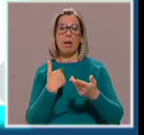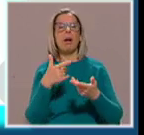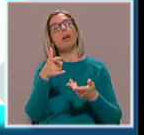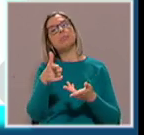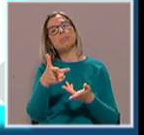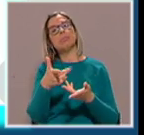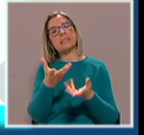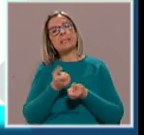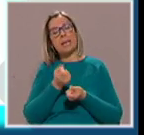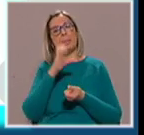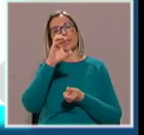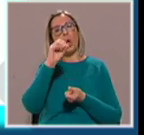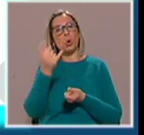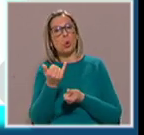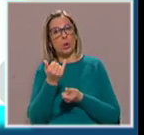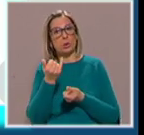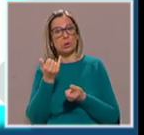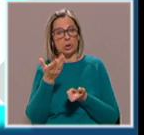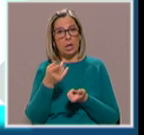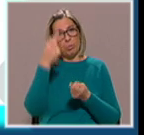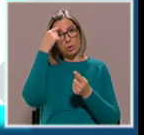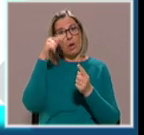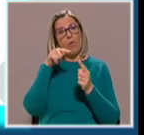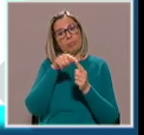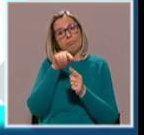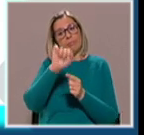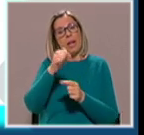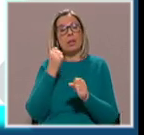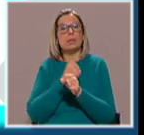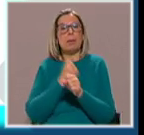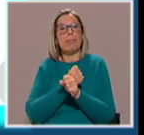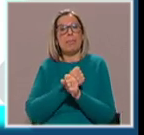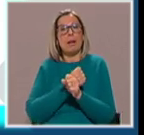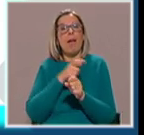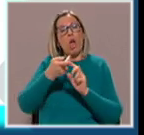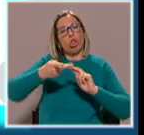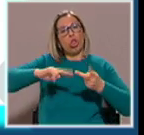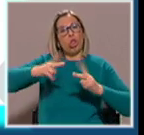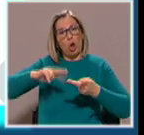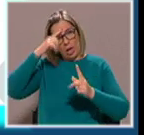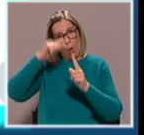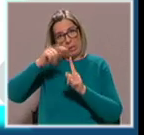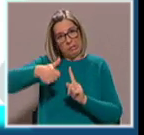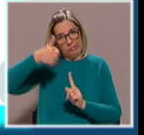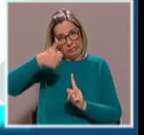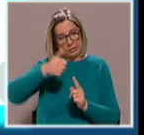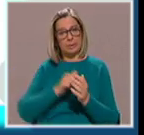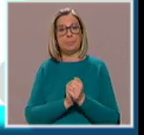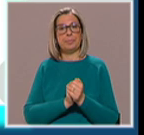células e como a principal função já está ali referida, permite então a troca de substâncias entre as